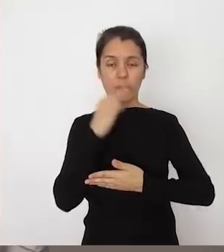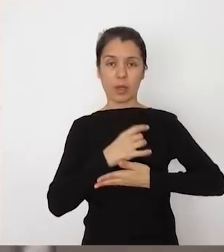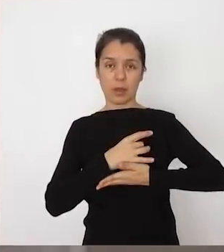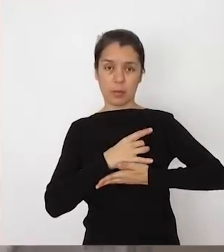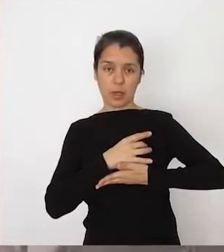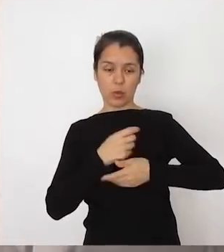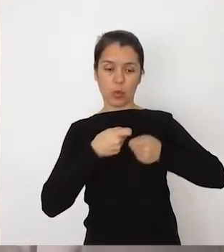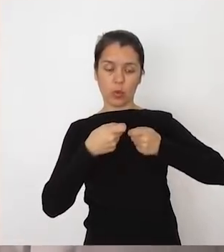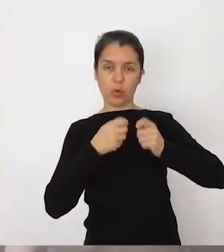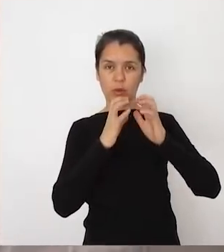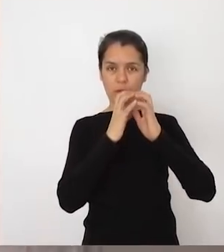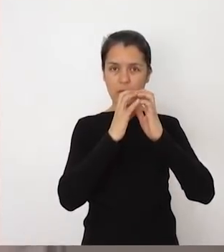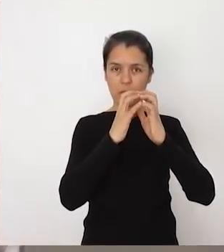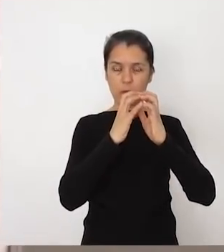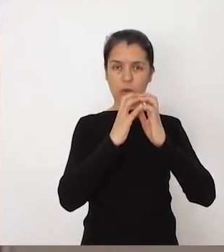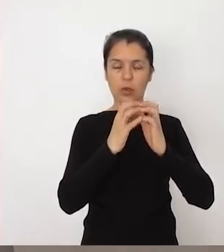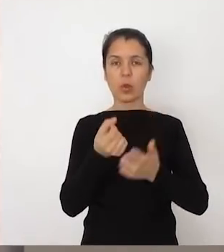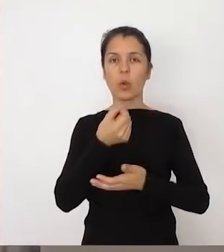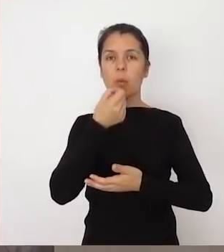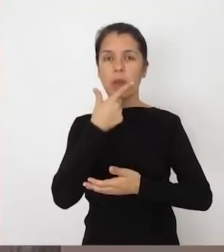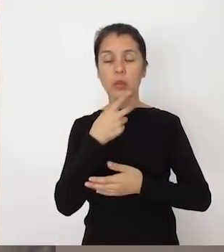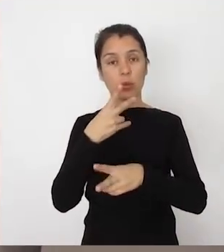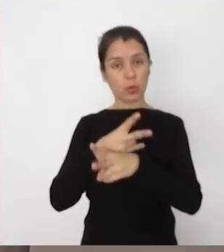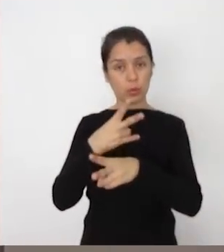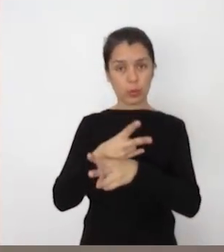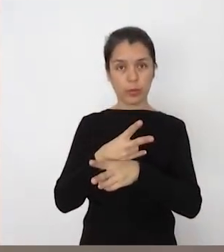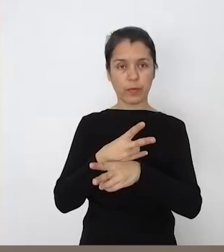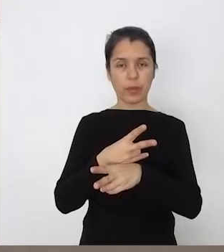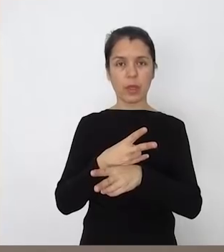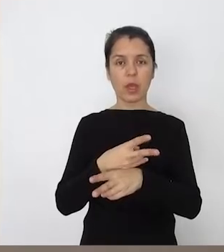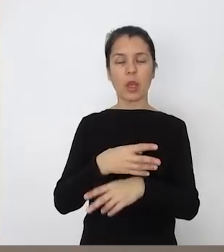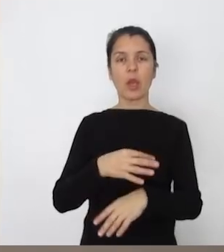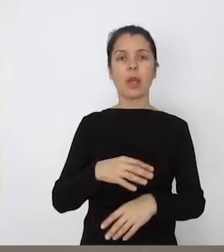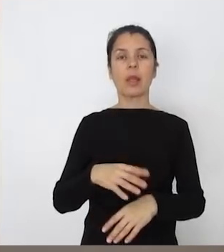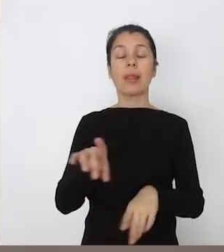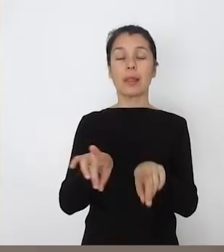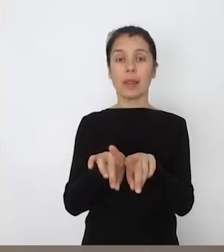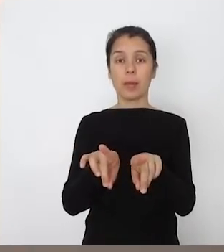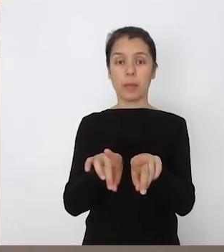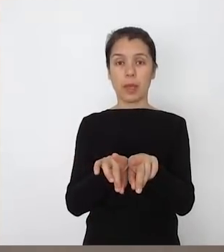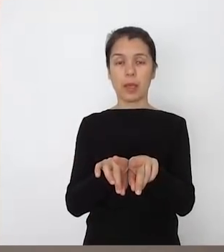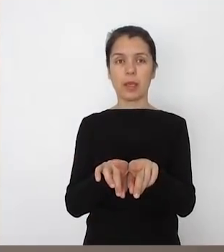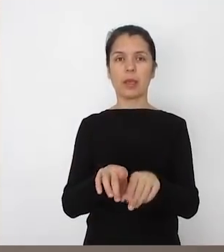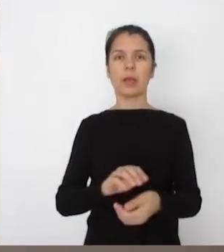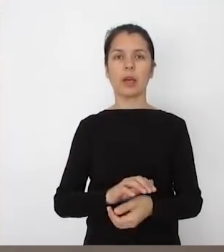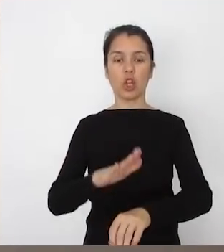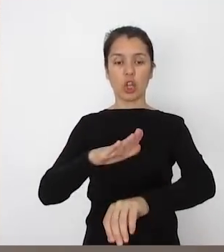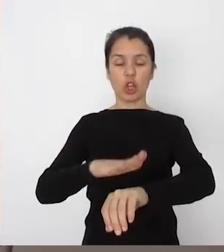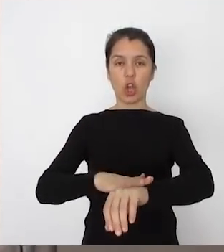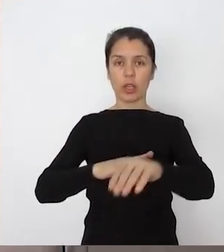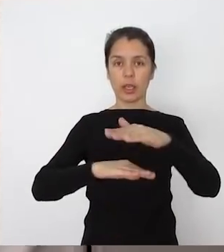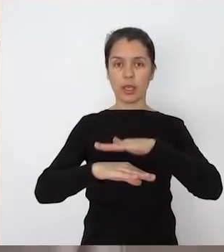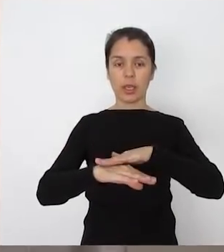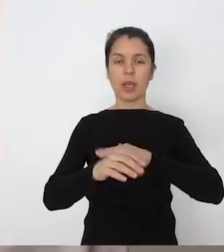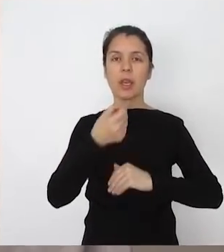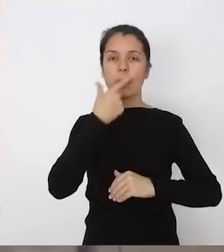com déficit de atenção, elas têm um prejuízo na área frontal de 2 neurotransmissores. Dopamina, que é a atenção, né? Que